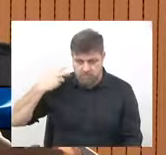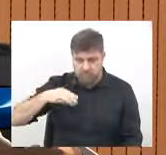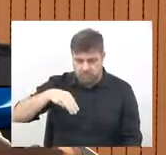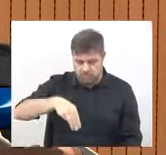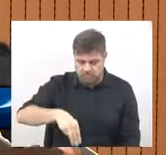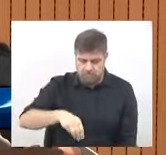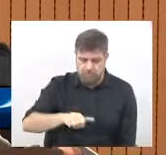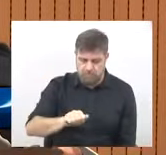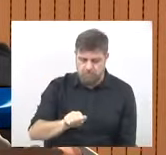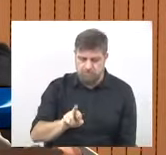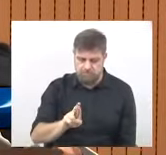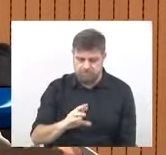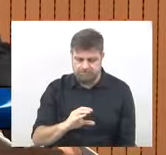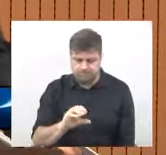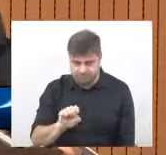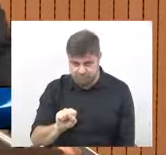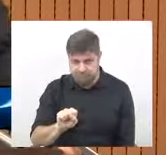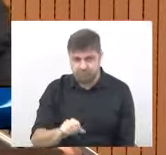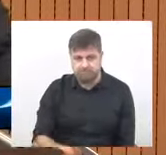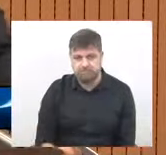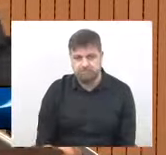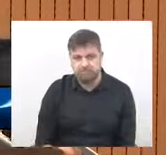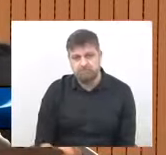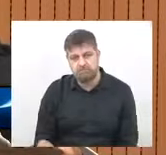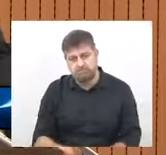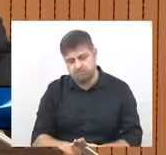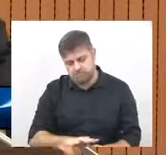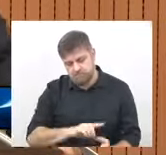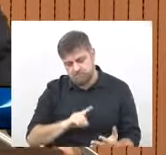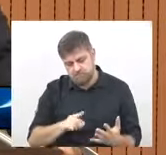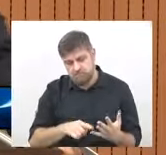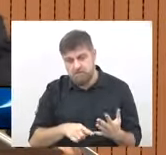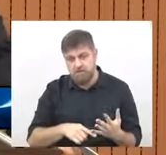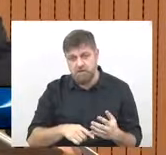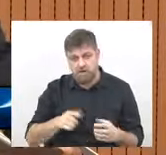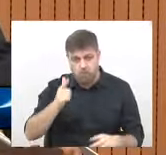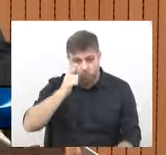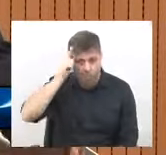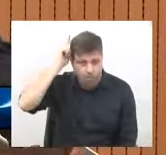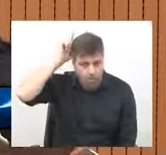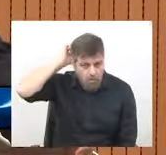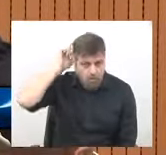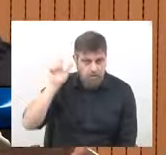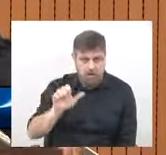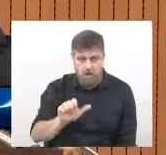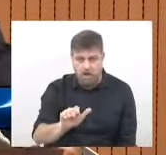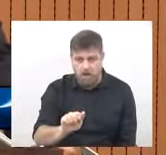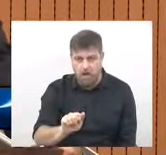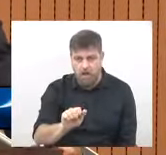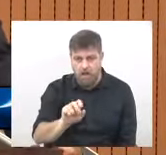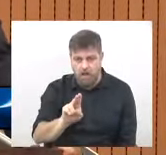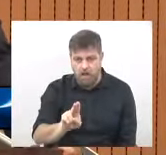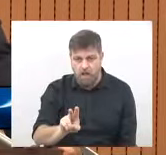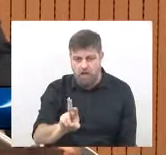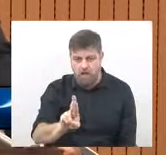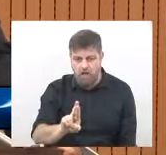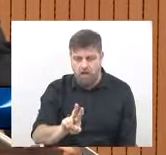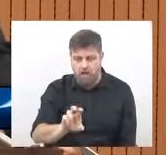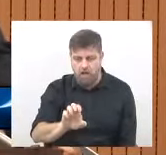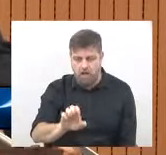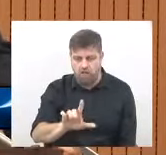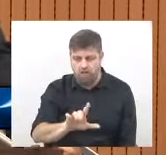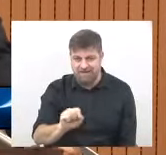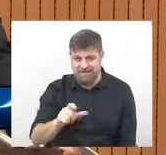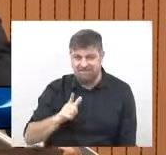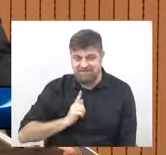com a presença dele. E do vereador Aurélio Cláudio, embora o vereador Aurélio tenha